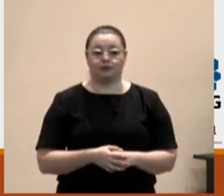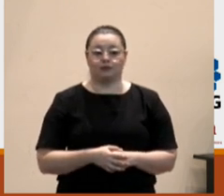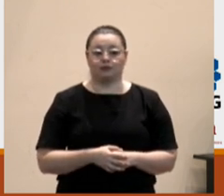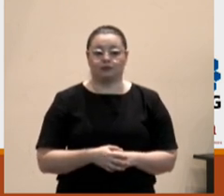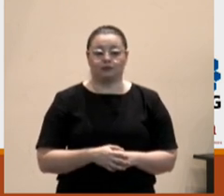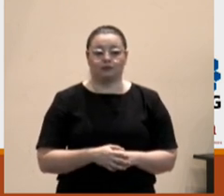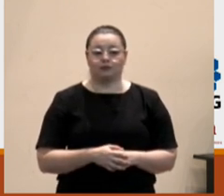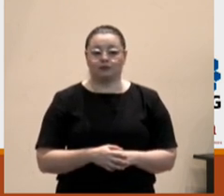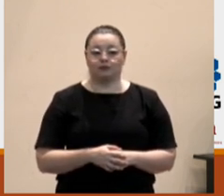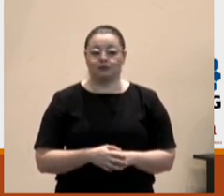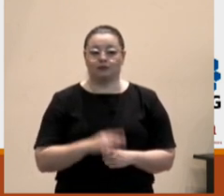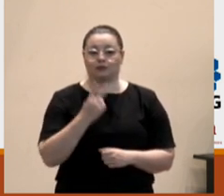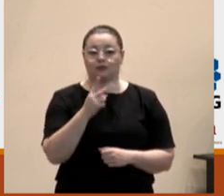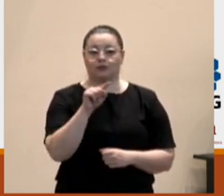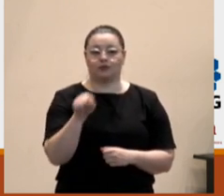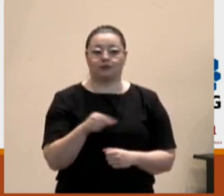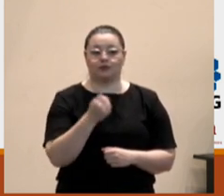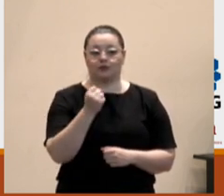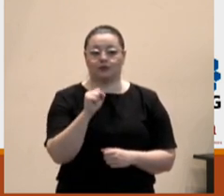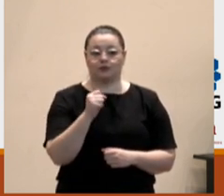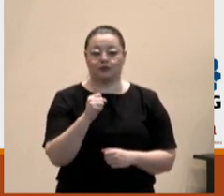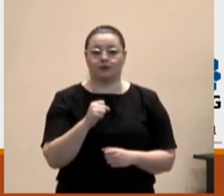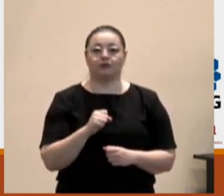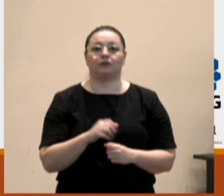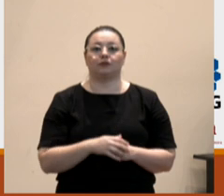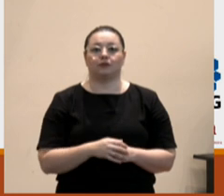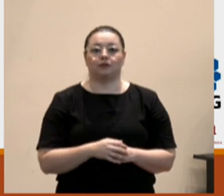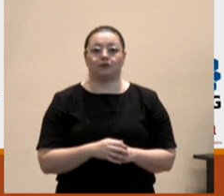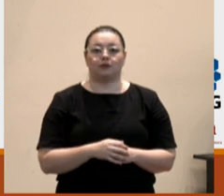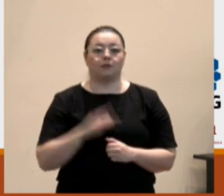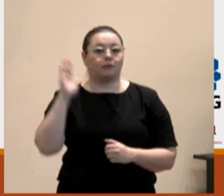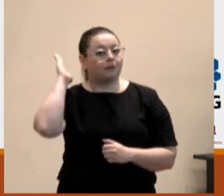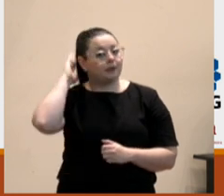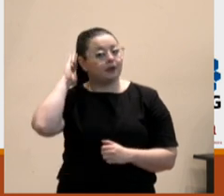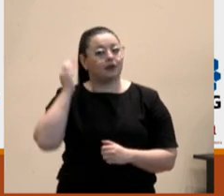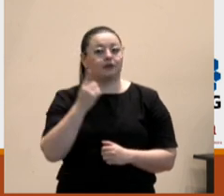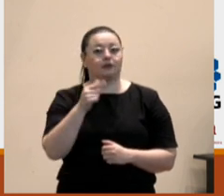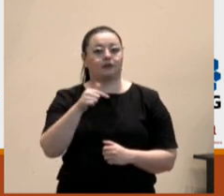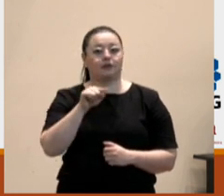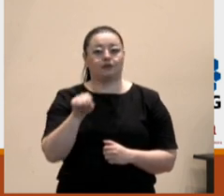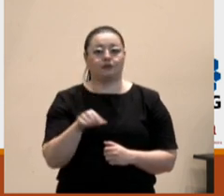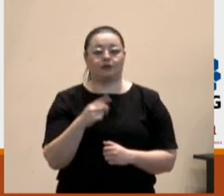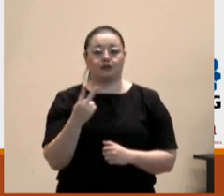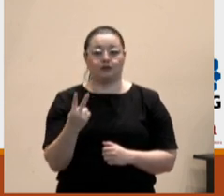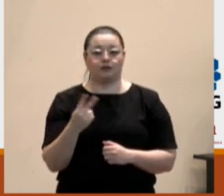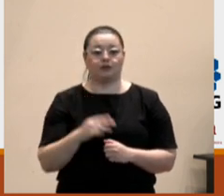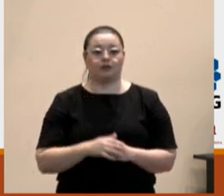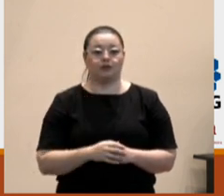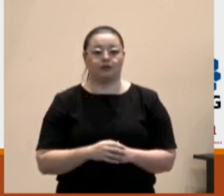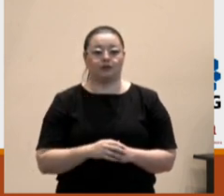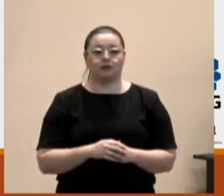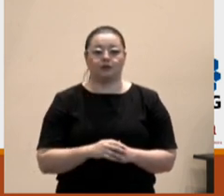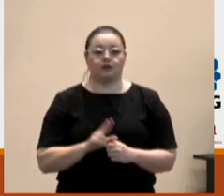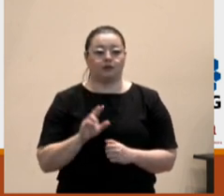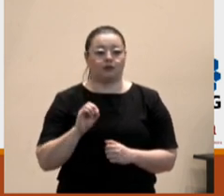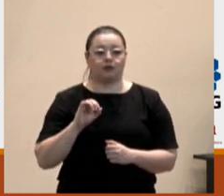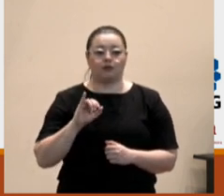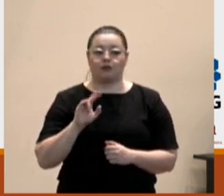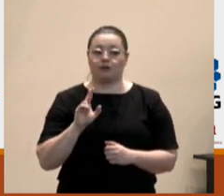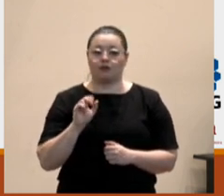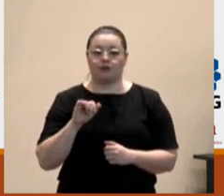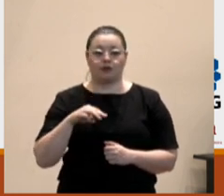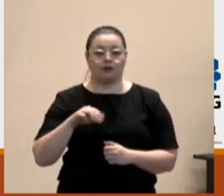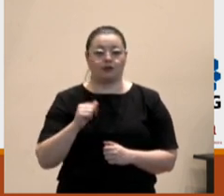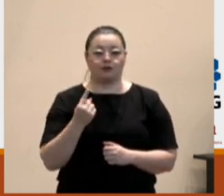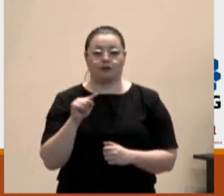Amazonas, 8,8. Amapá, 2,2. Pará, 17,2. Rondônia, 3,7. Roraima,